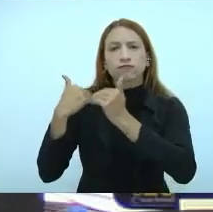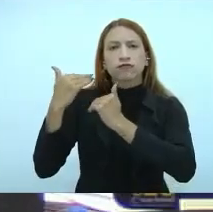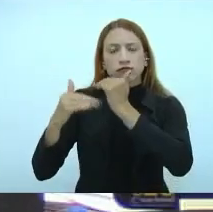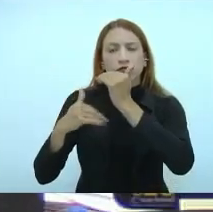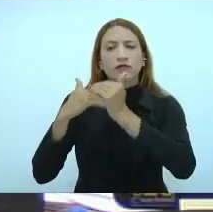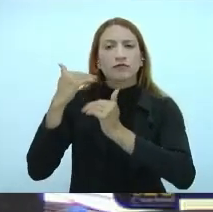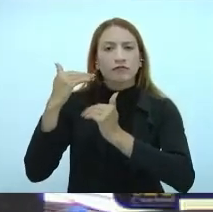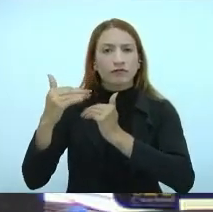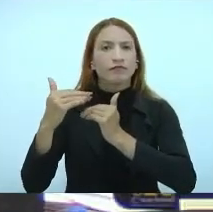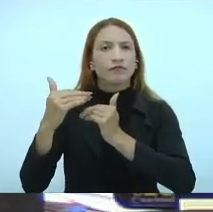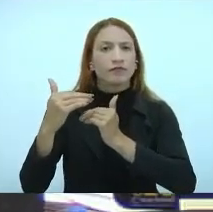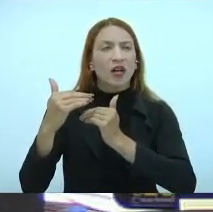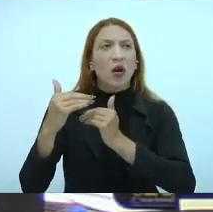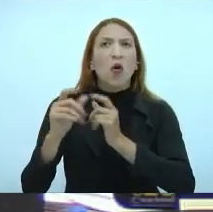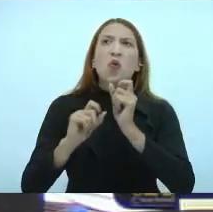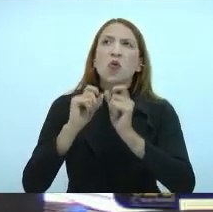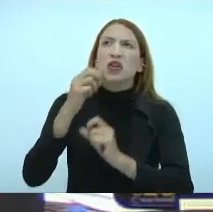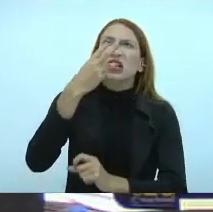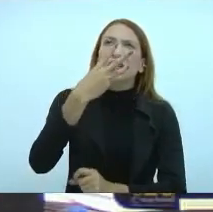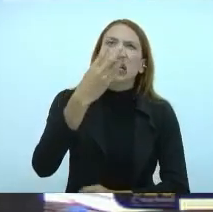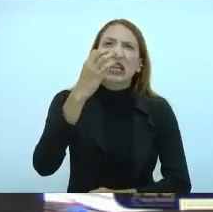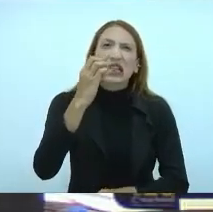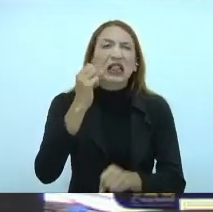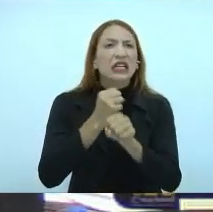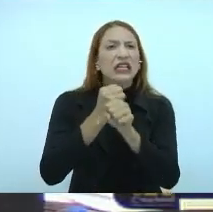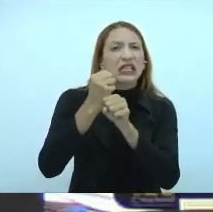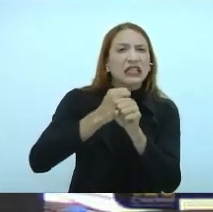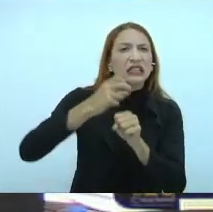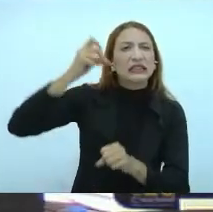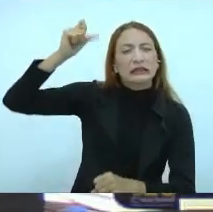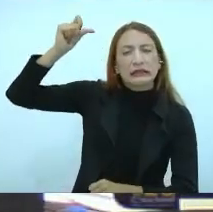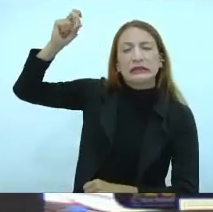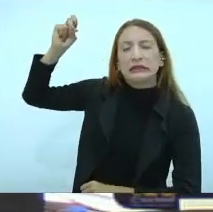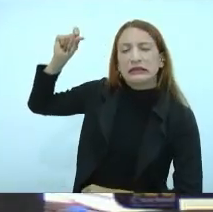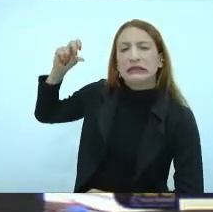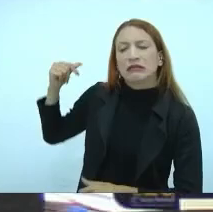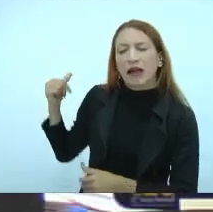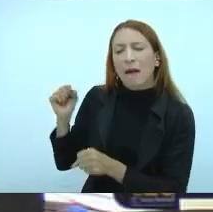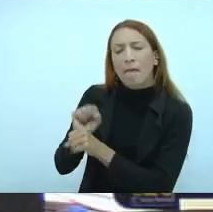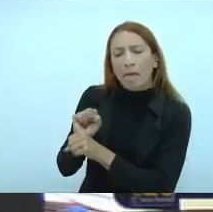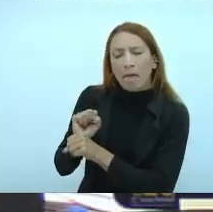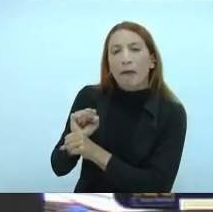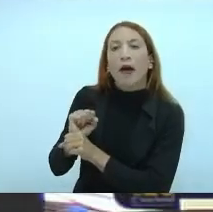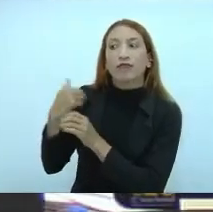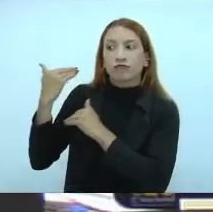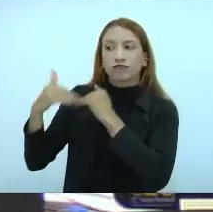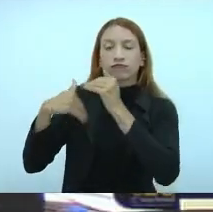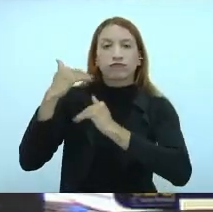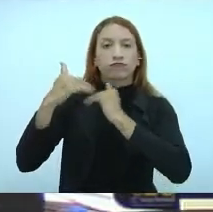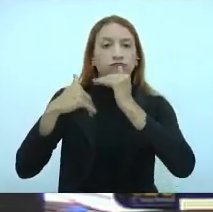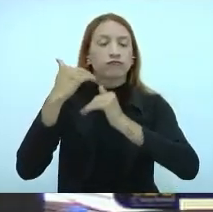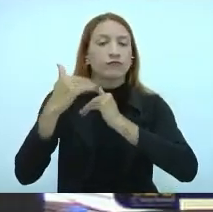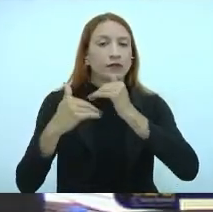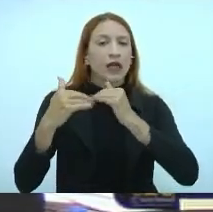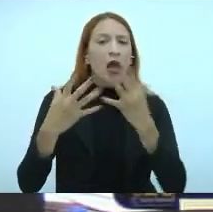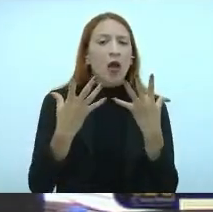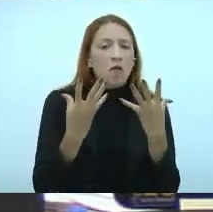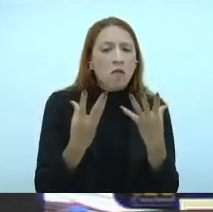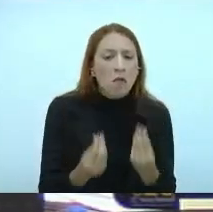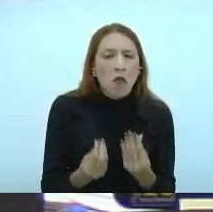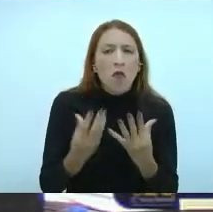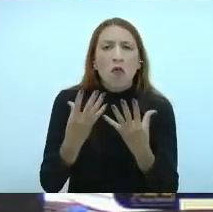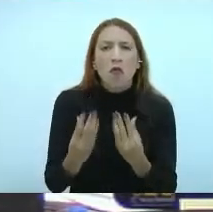Talvez o que 30 anos de história não foi avançado nós temos diversas